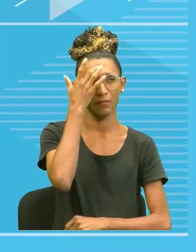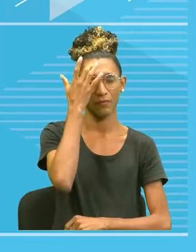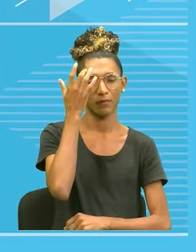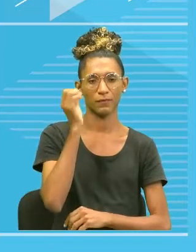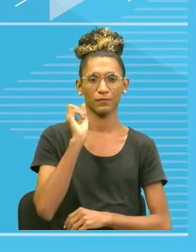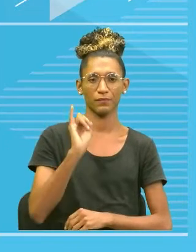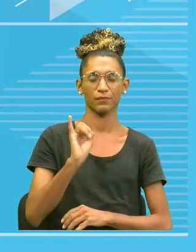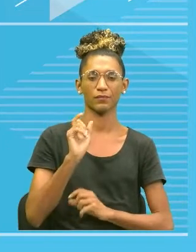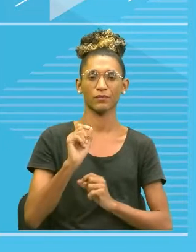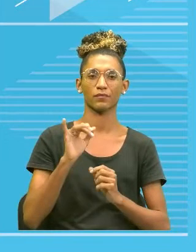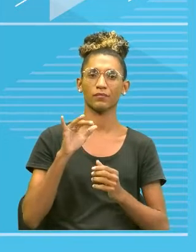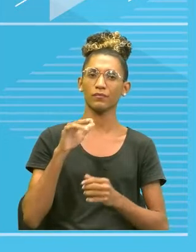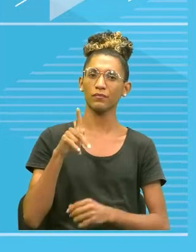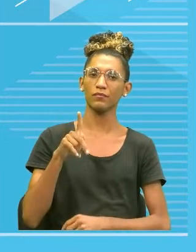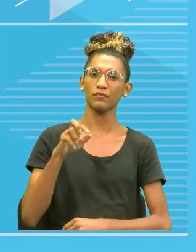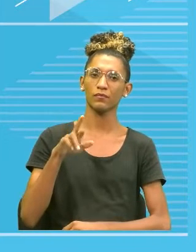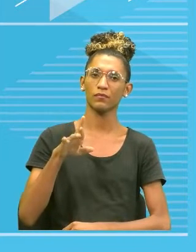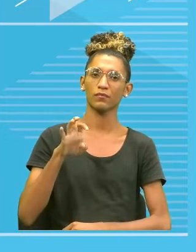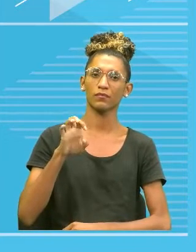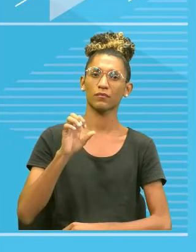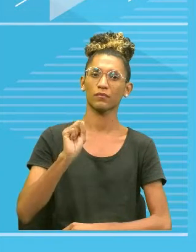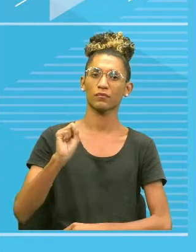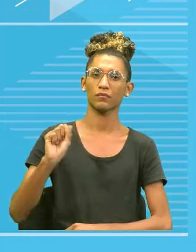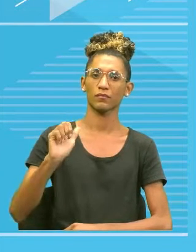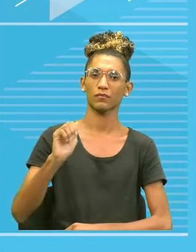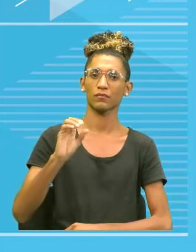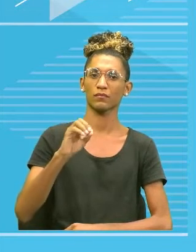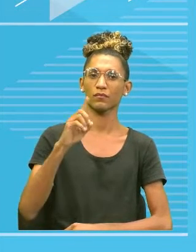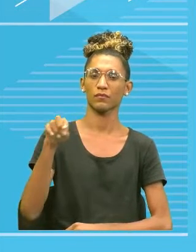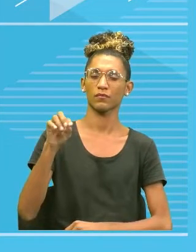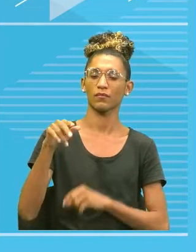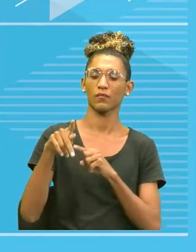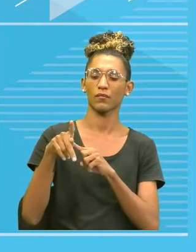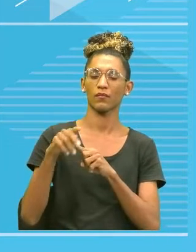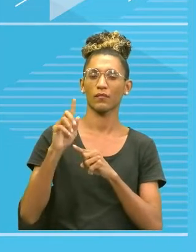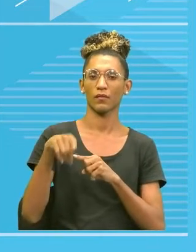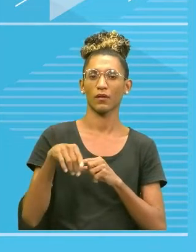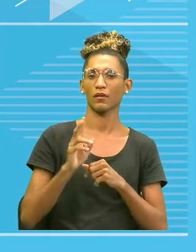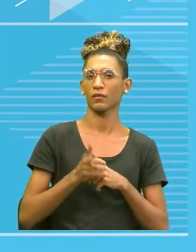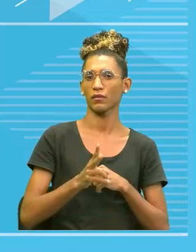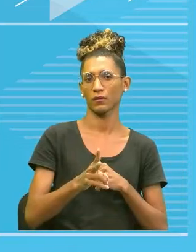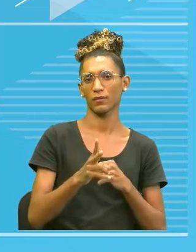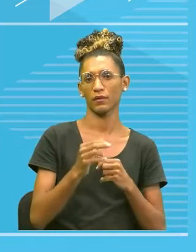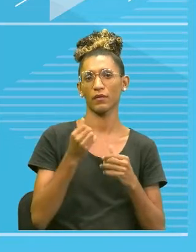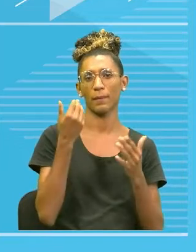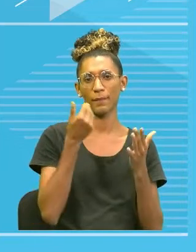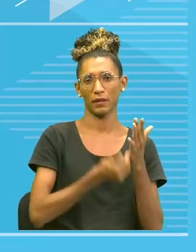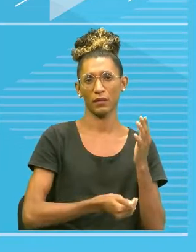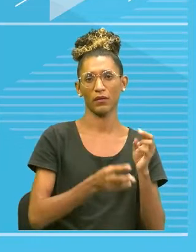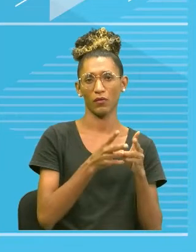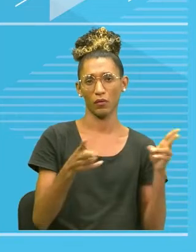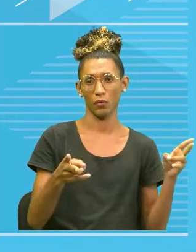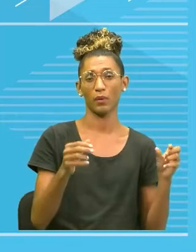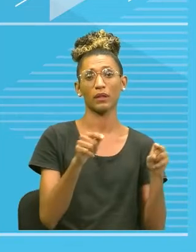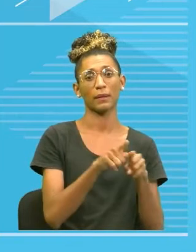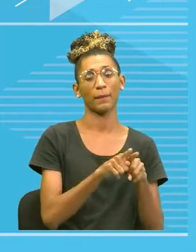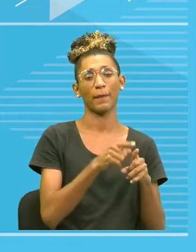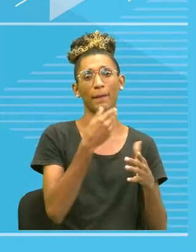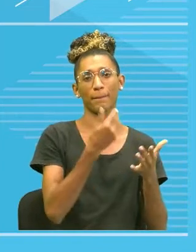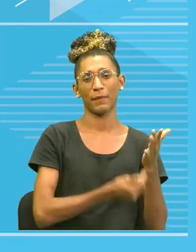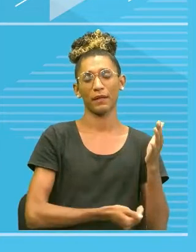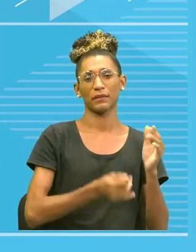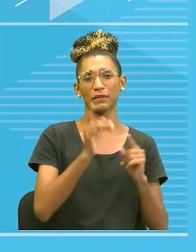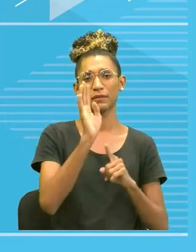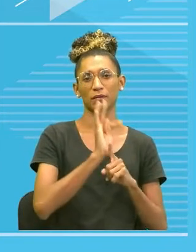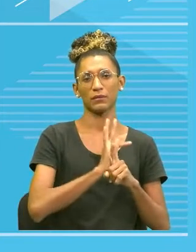constante, e eu tenho uma perda de volume, né? Você tem uma perda de volume, consequentemente você tem uma perda de temperatura.